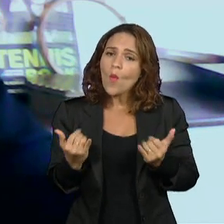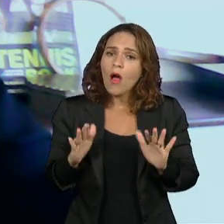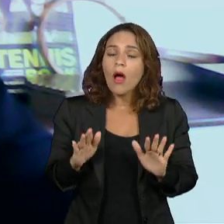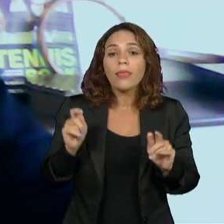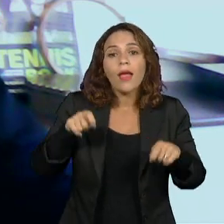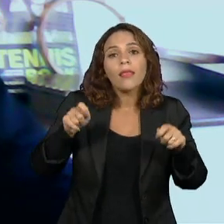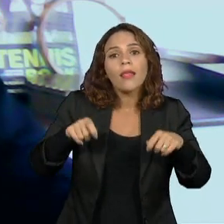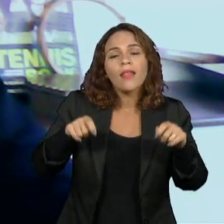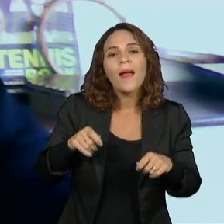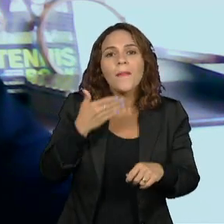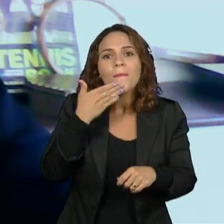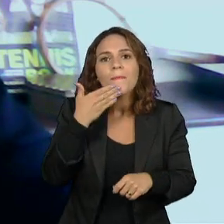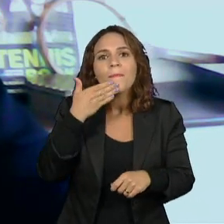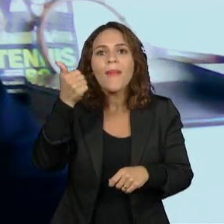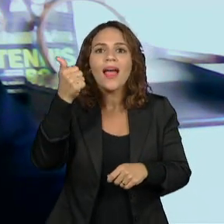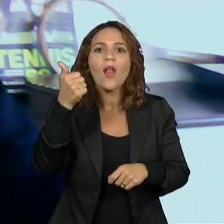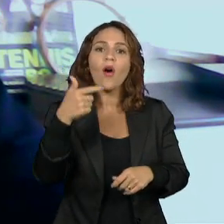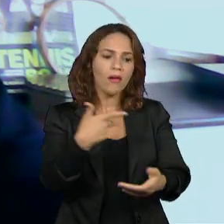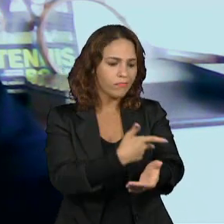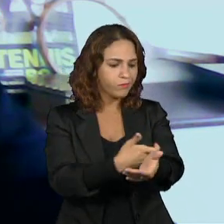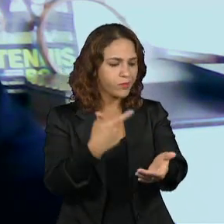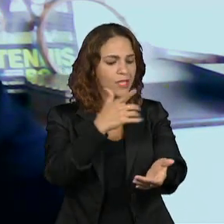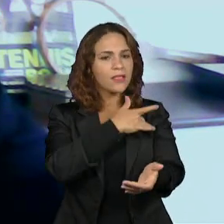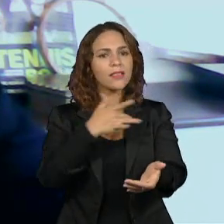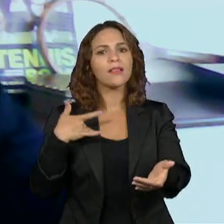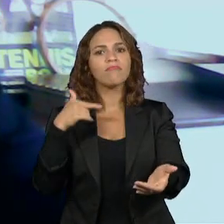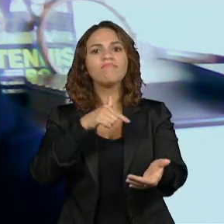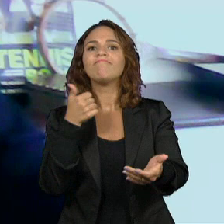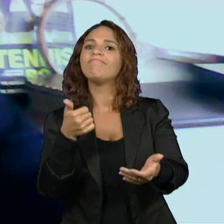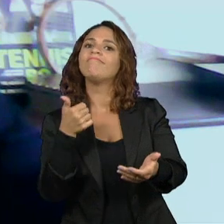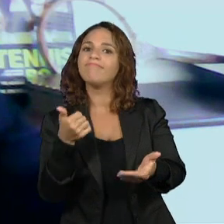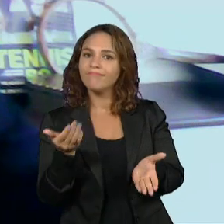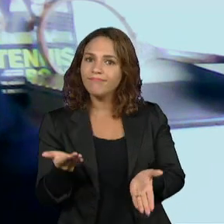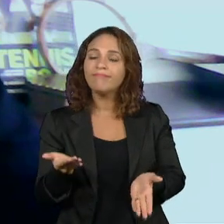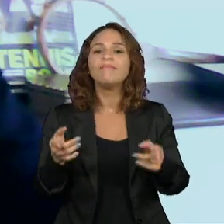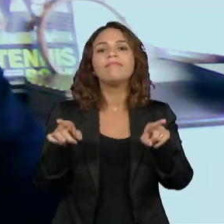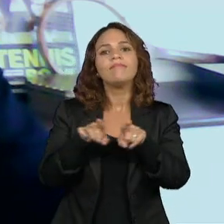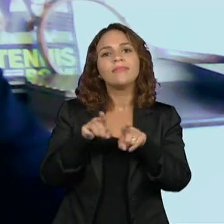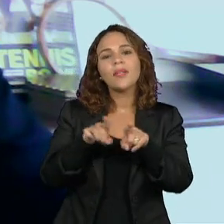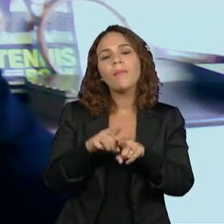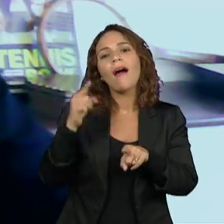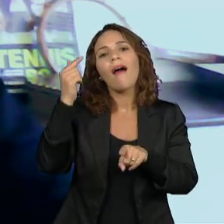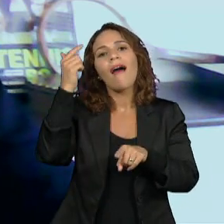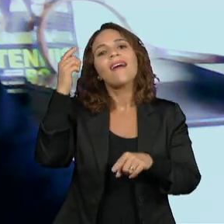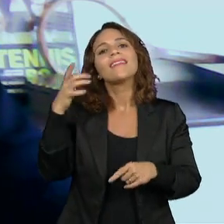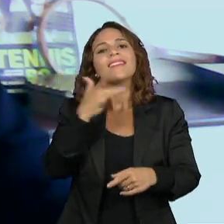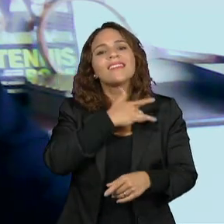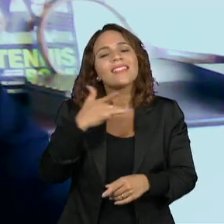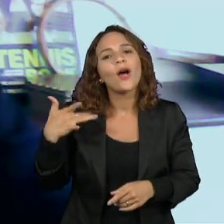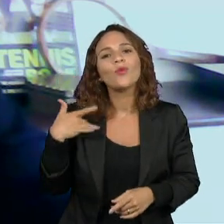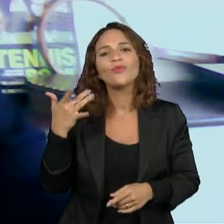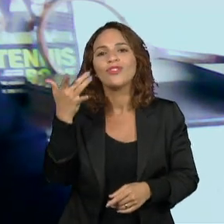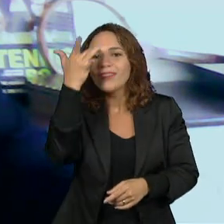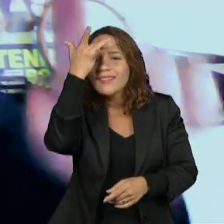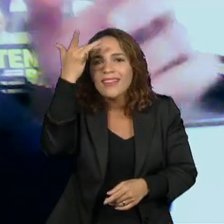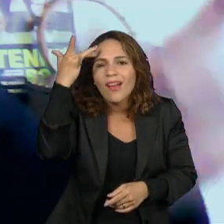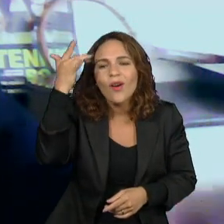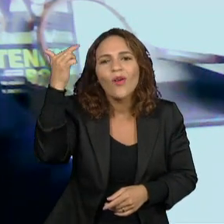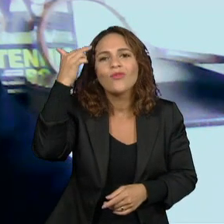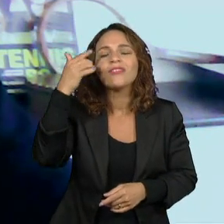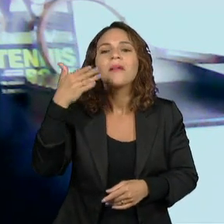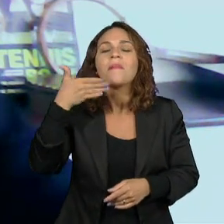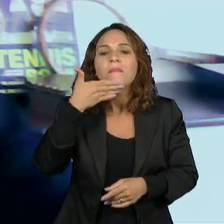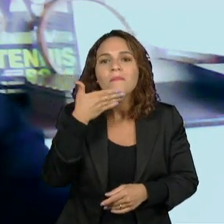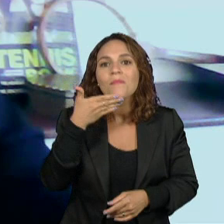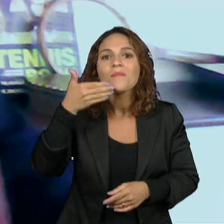melhora muitos marcadores de saúde, inclusive marcadores de saúde mental. Então, a busca não é pelo peso chamado